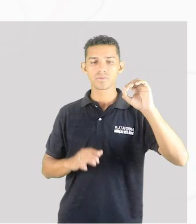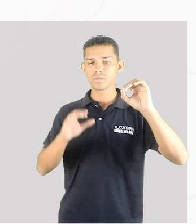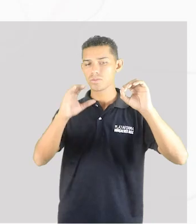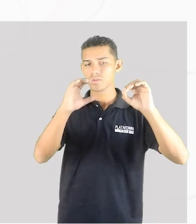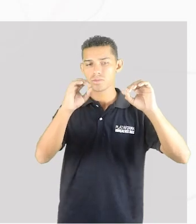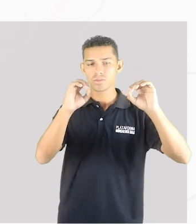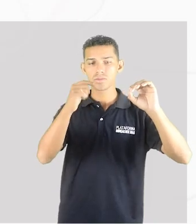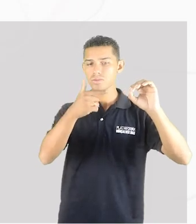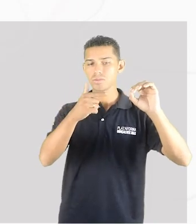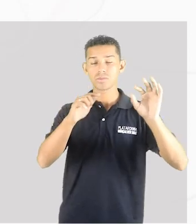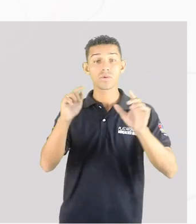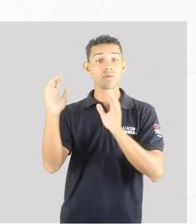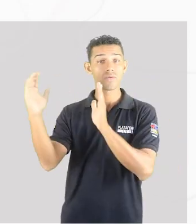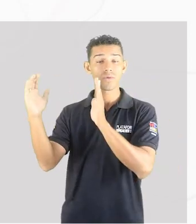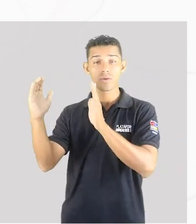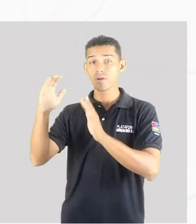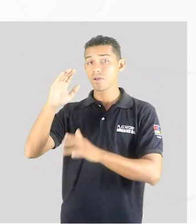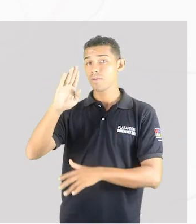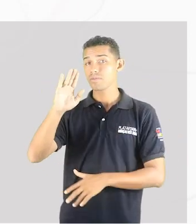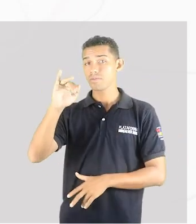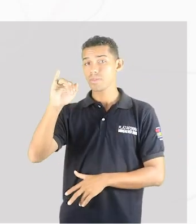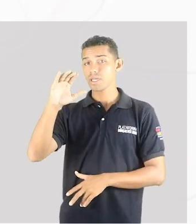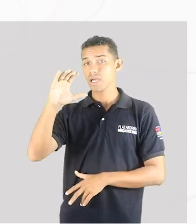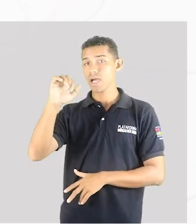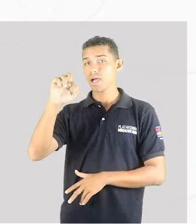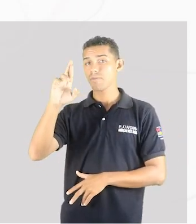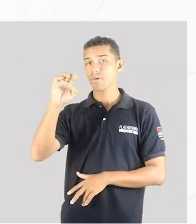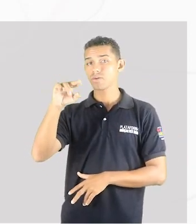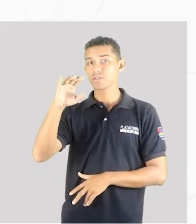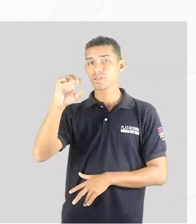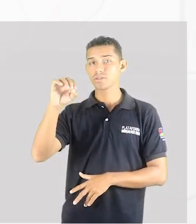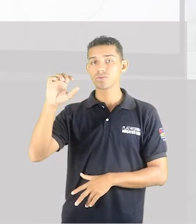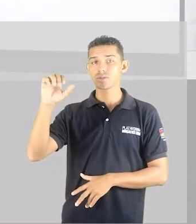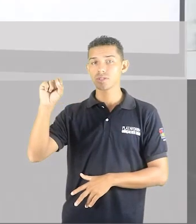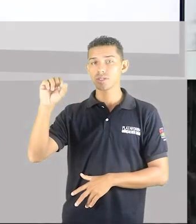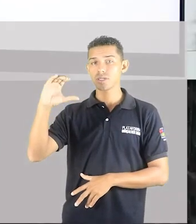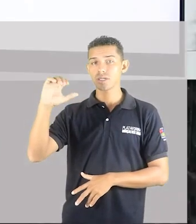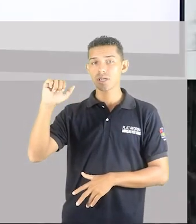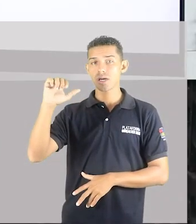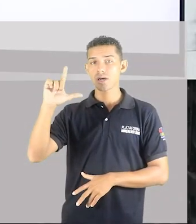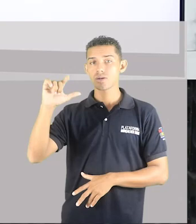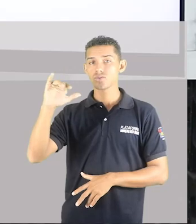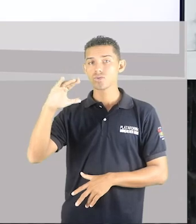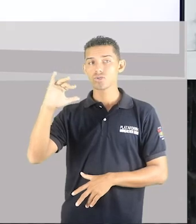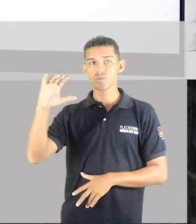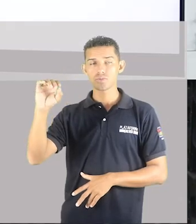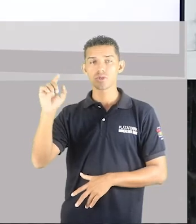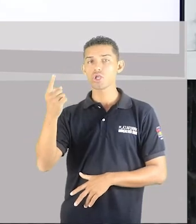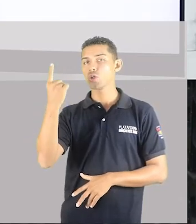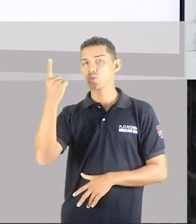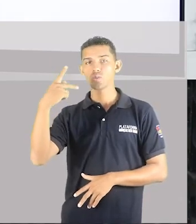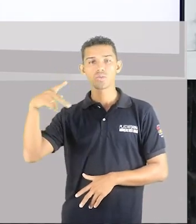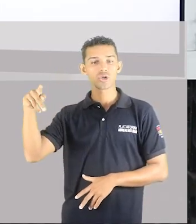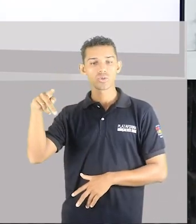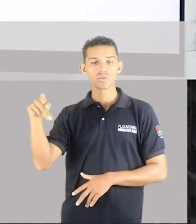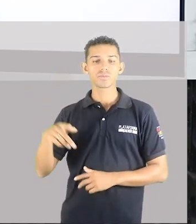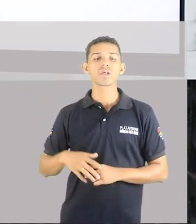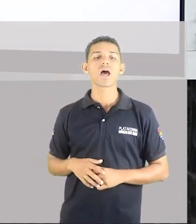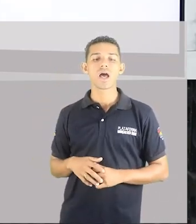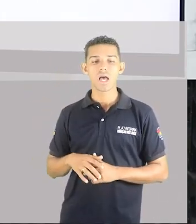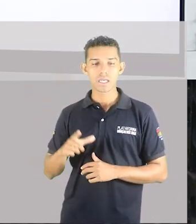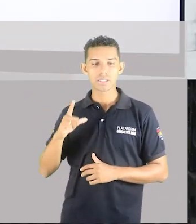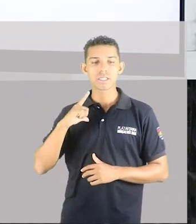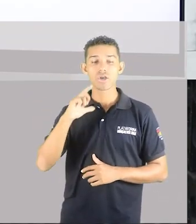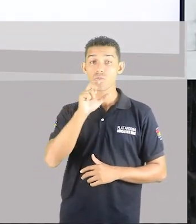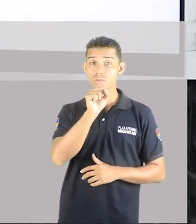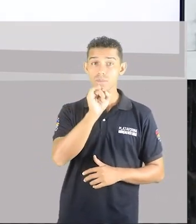cálcio. Então, ali são vários reagentes. E esses vários reagentes formam um só produto. Ah, eu tenho uma